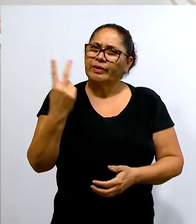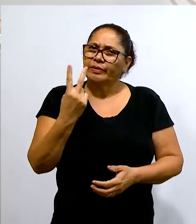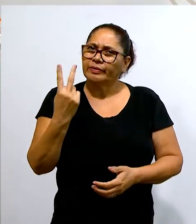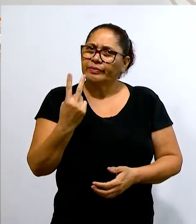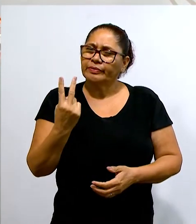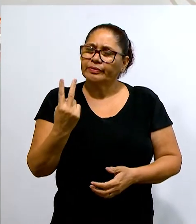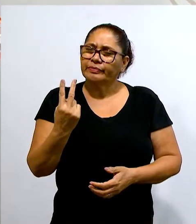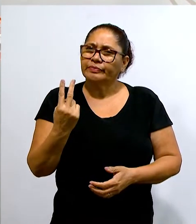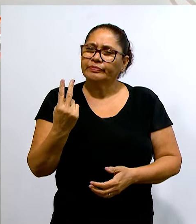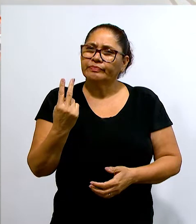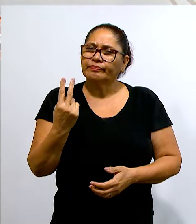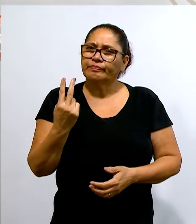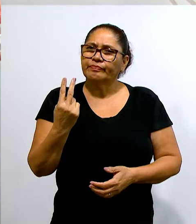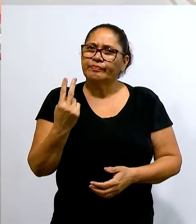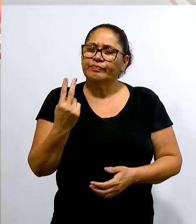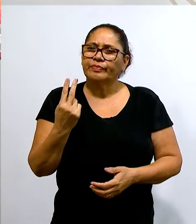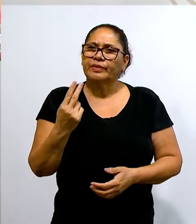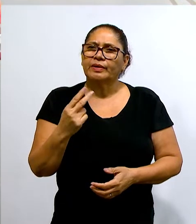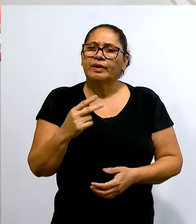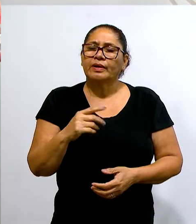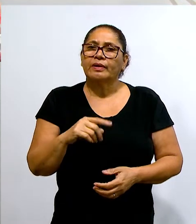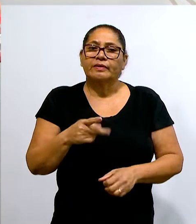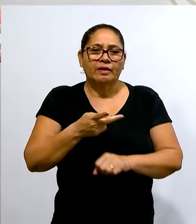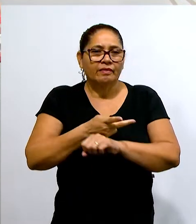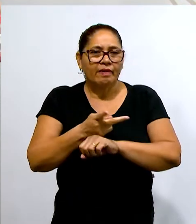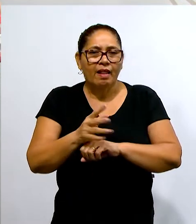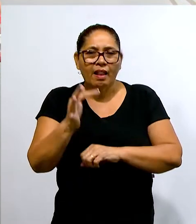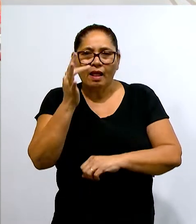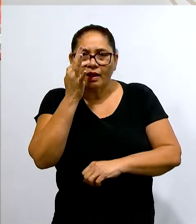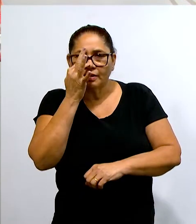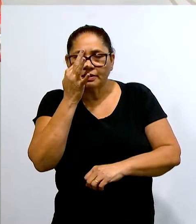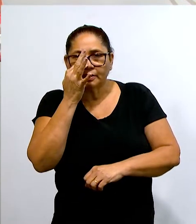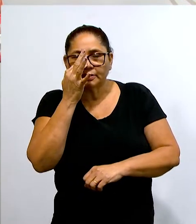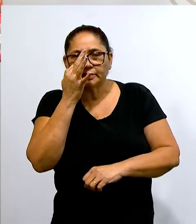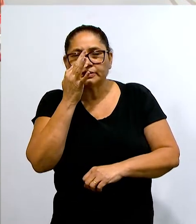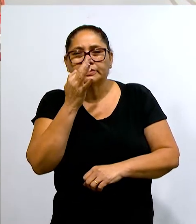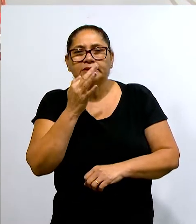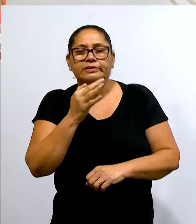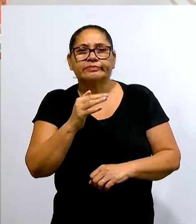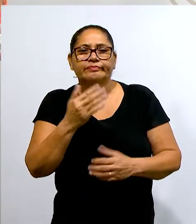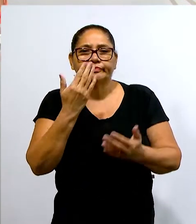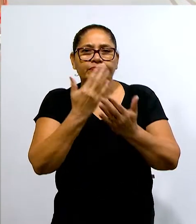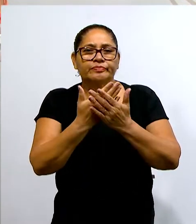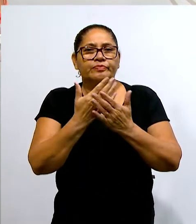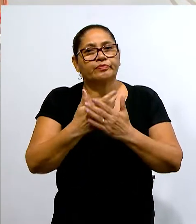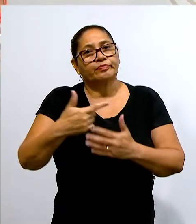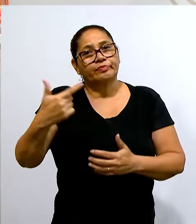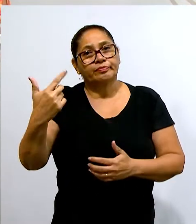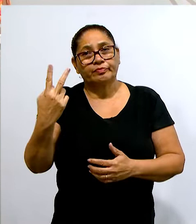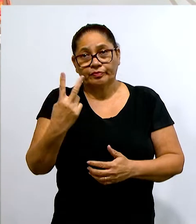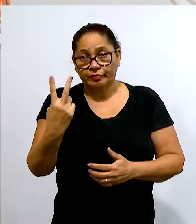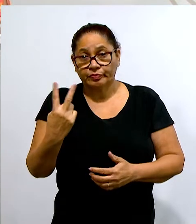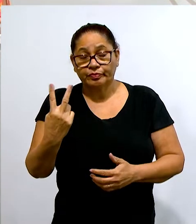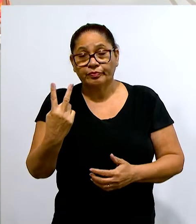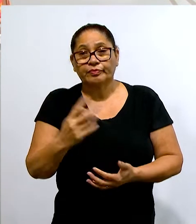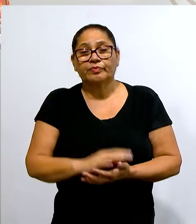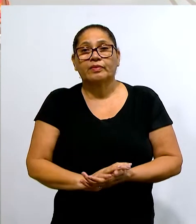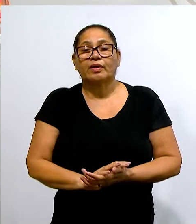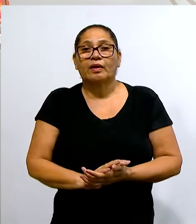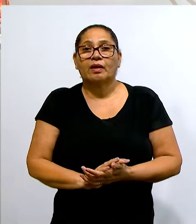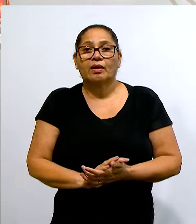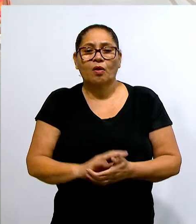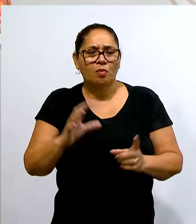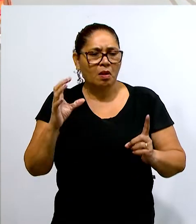você não tiver, gente, você vai lá e assiste a web aula 2, que diz a influência de diversas